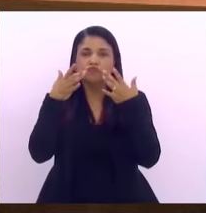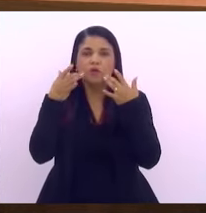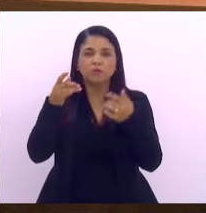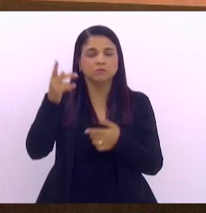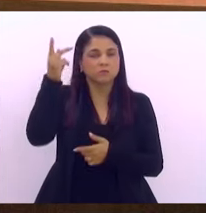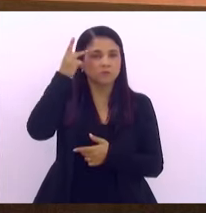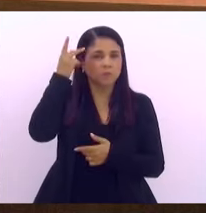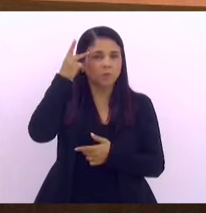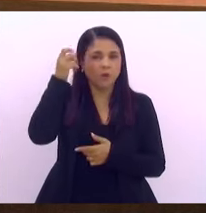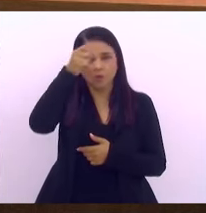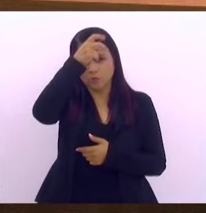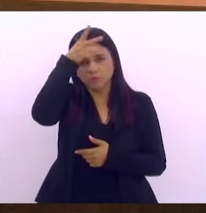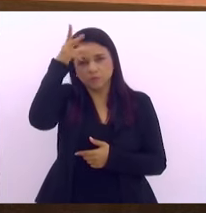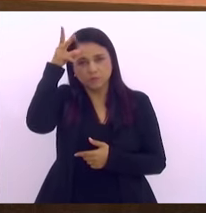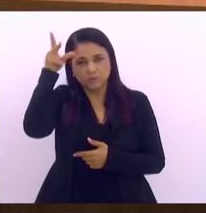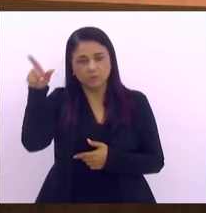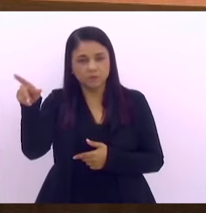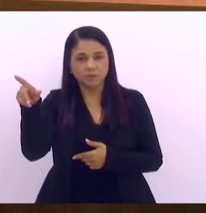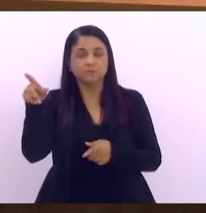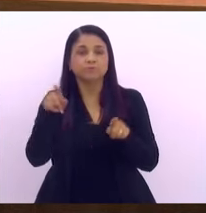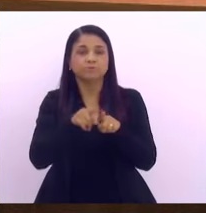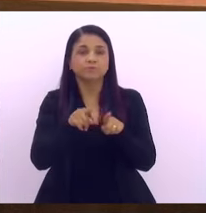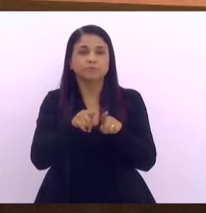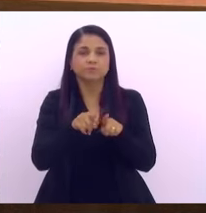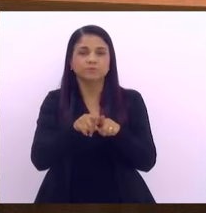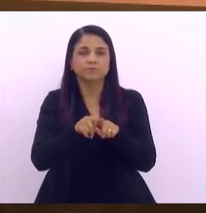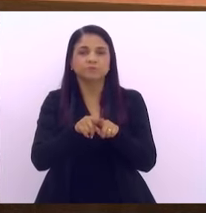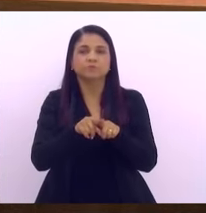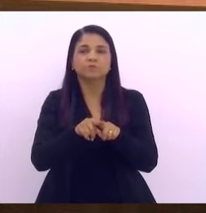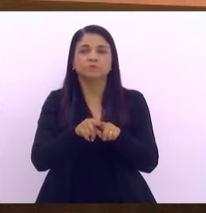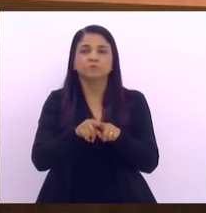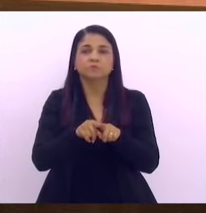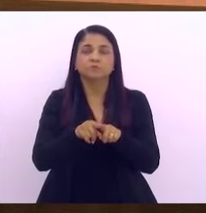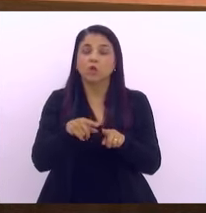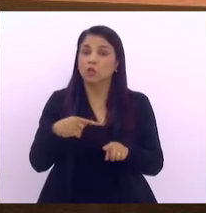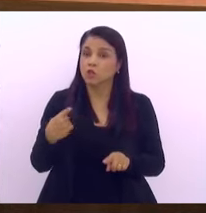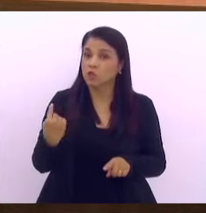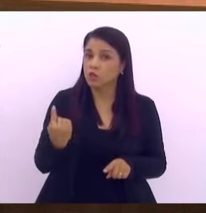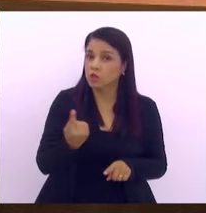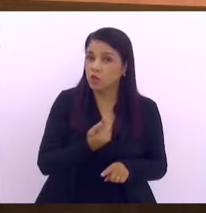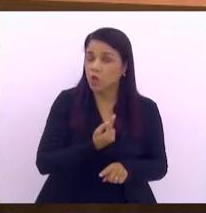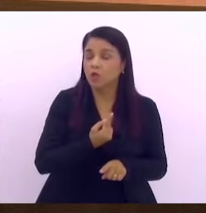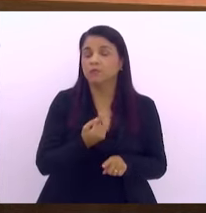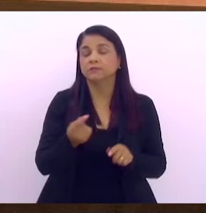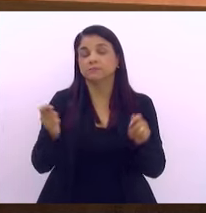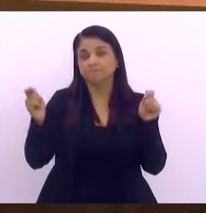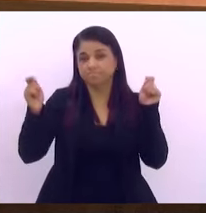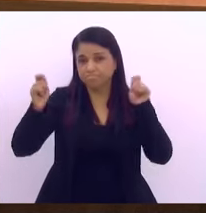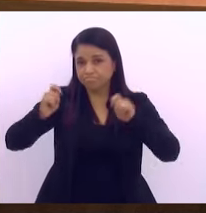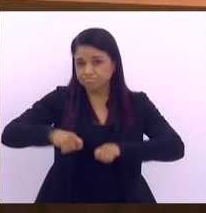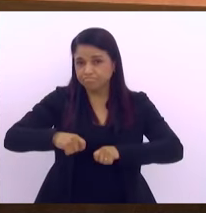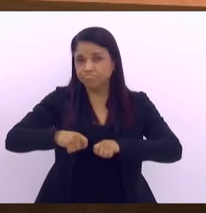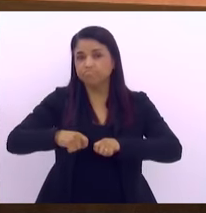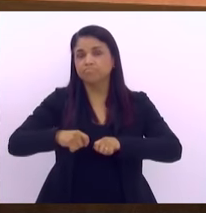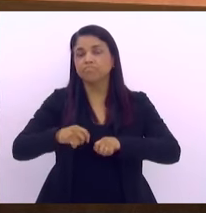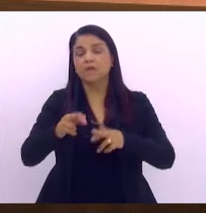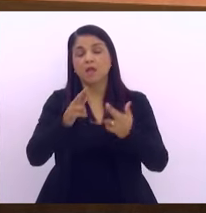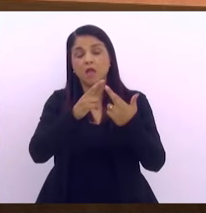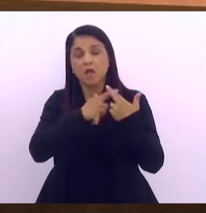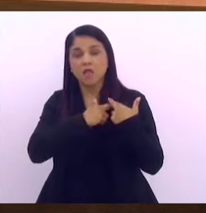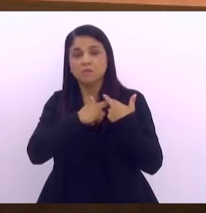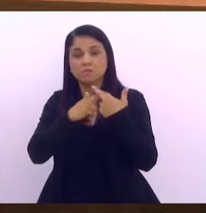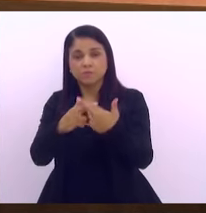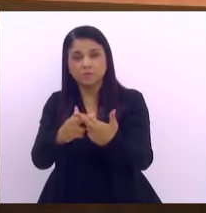do Teatro Municipal de São Paulo, mas que a gente possa, evidentemente,